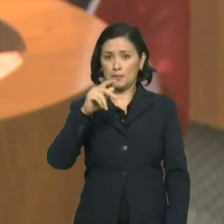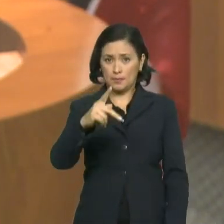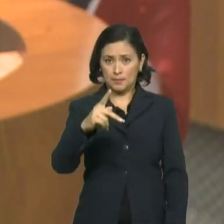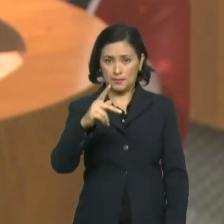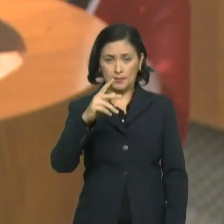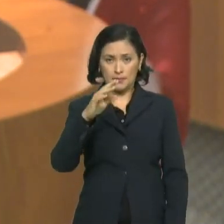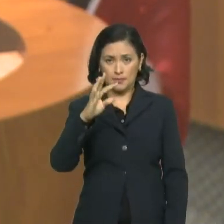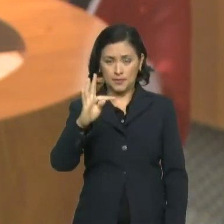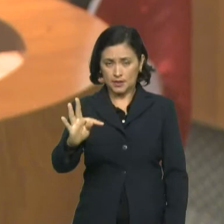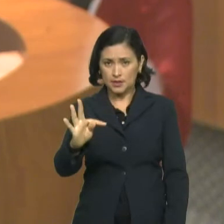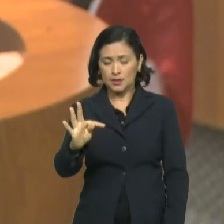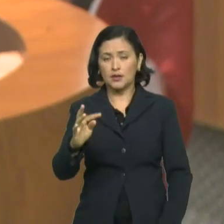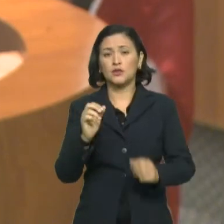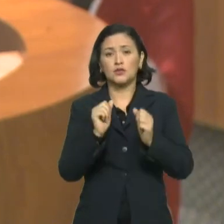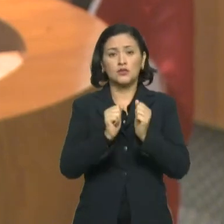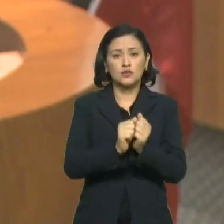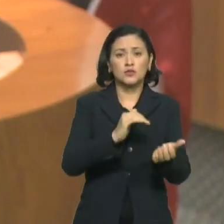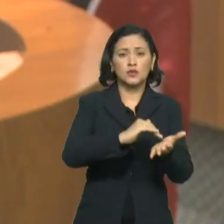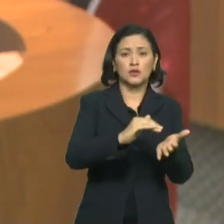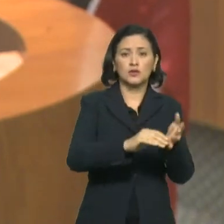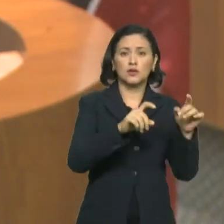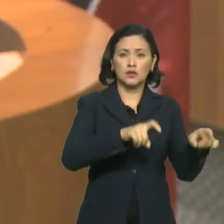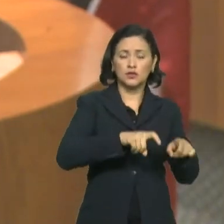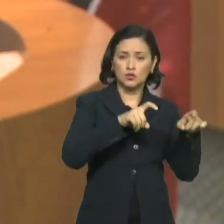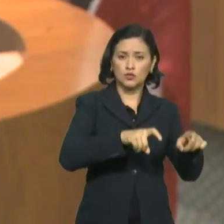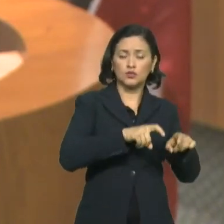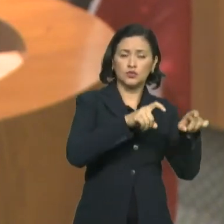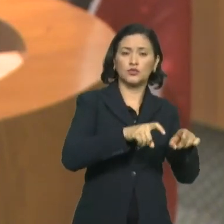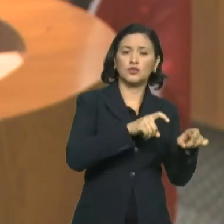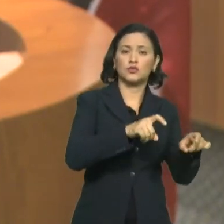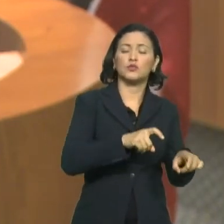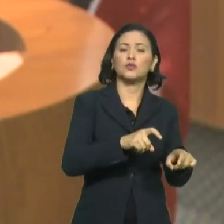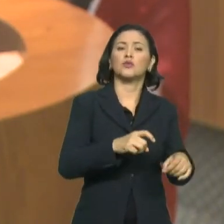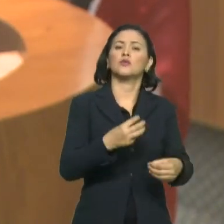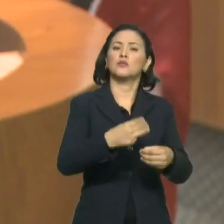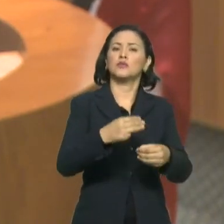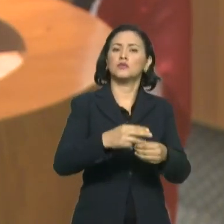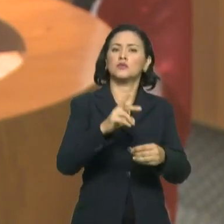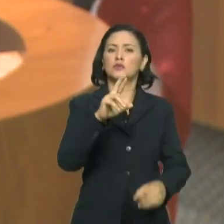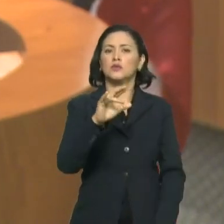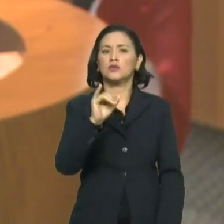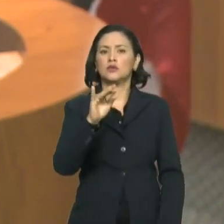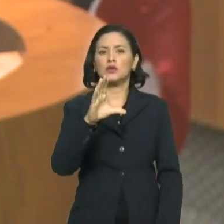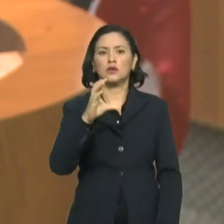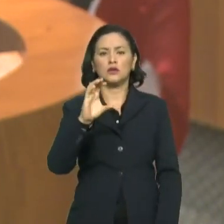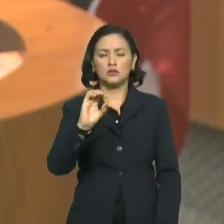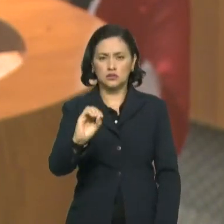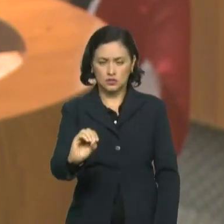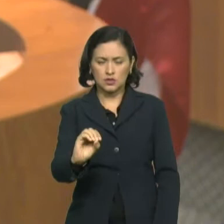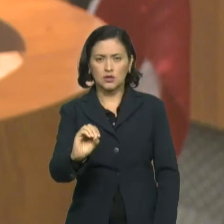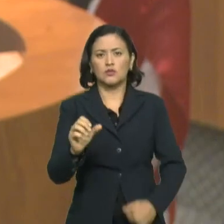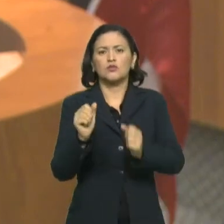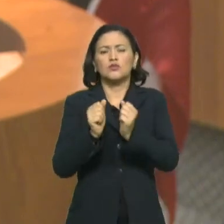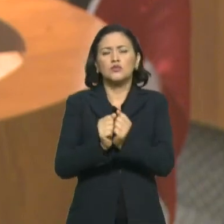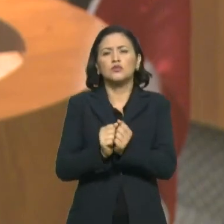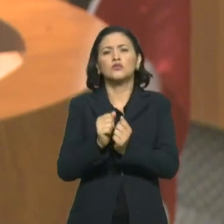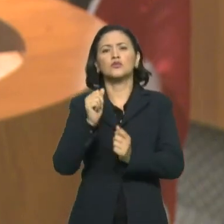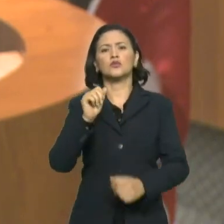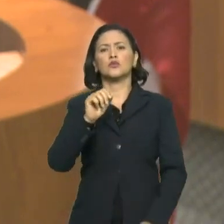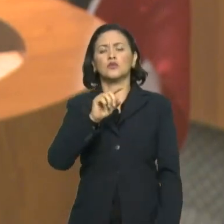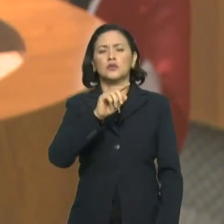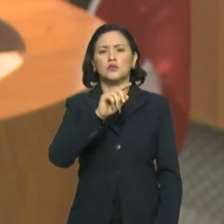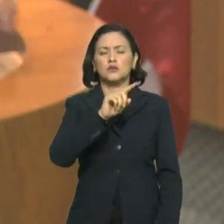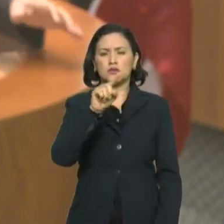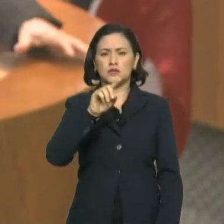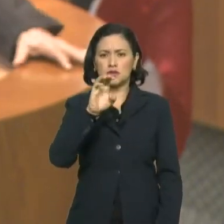de Riachão, o Jorge, junto ao Zé Nilton, que é o presidente do sindicato, junto ao companheiro